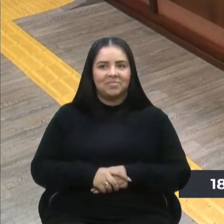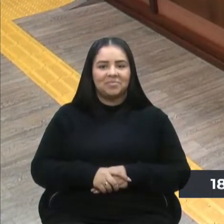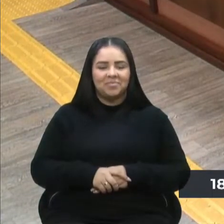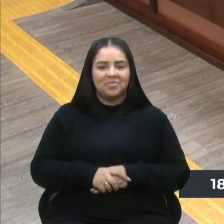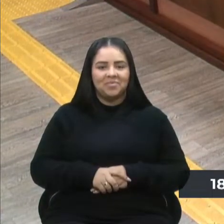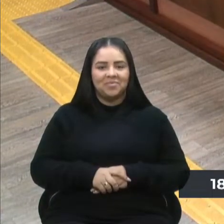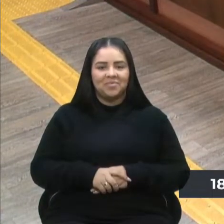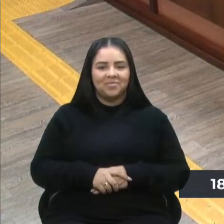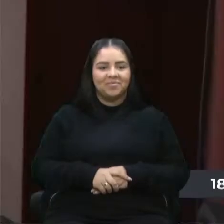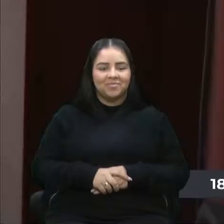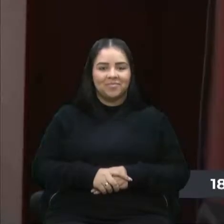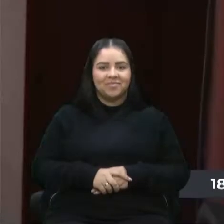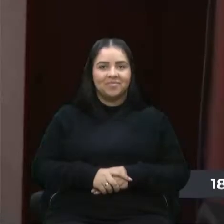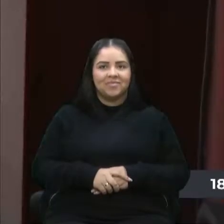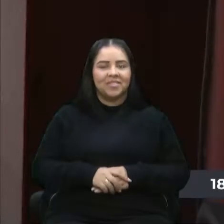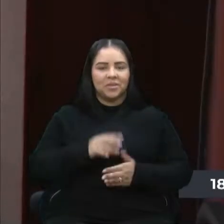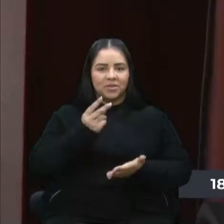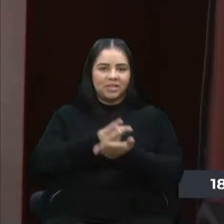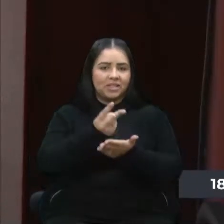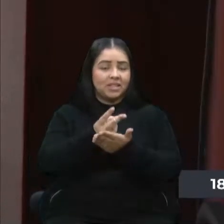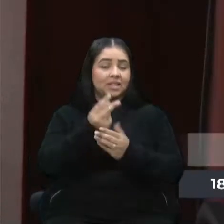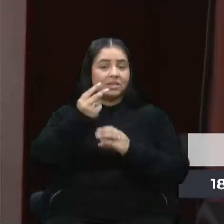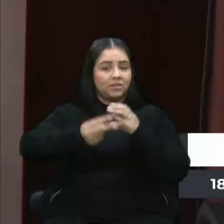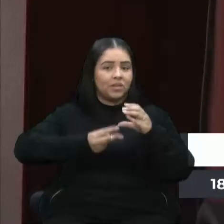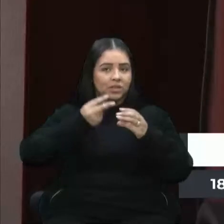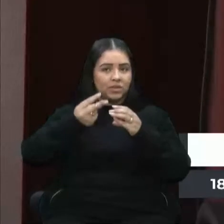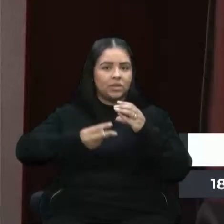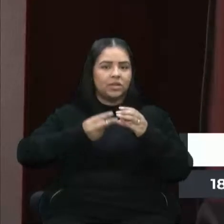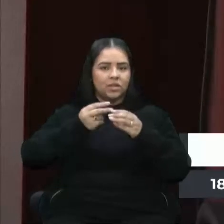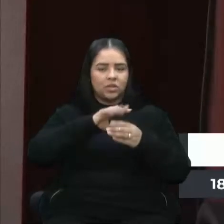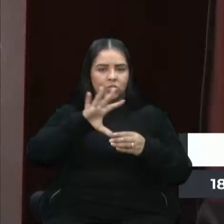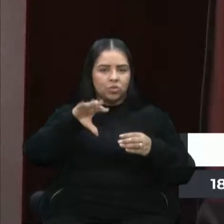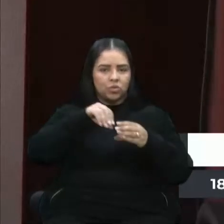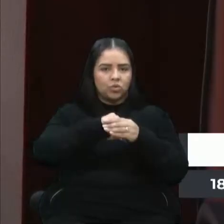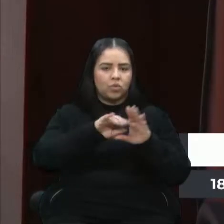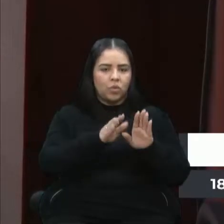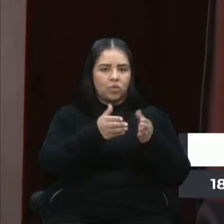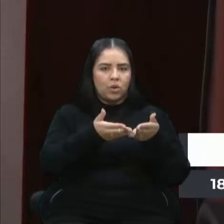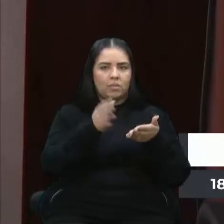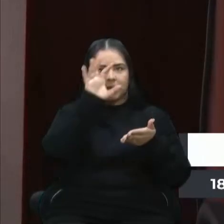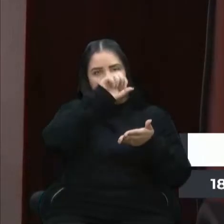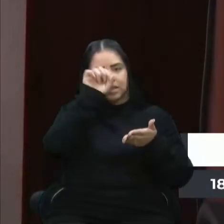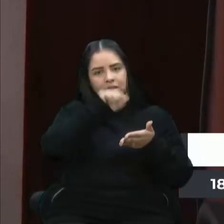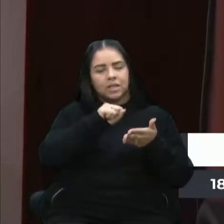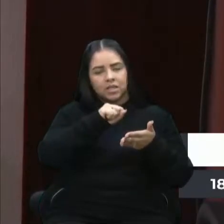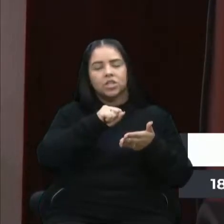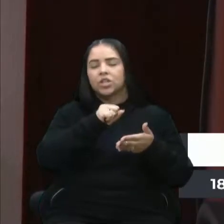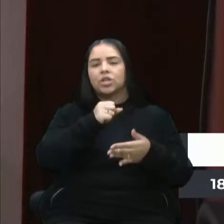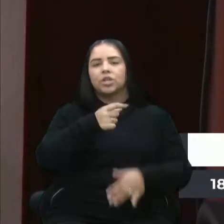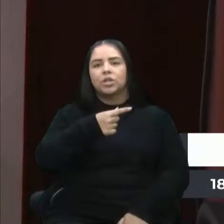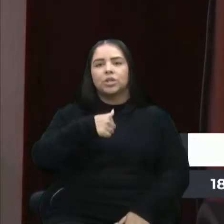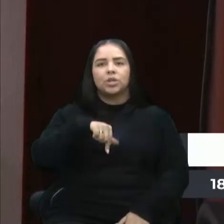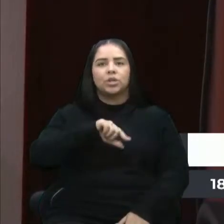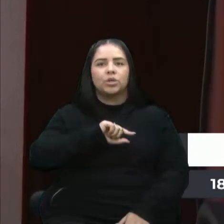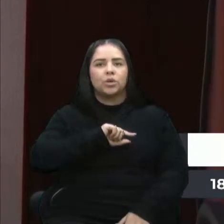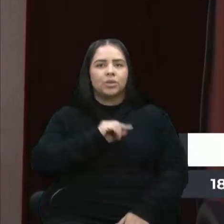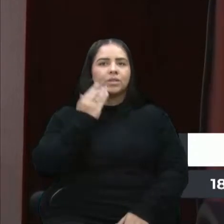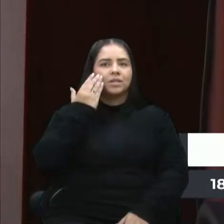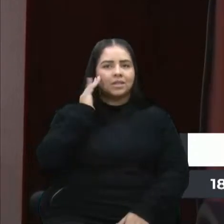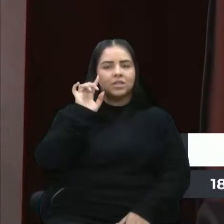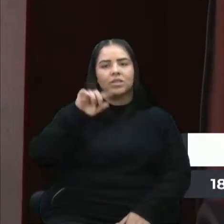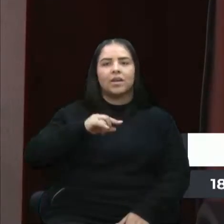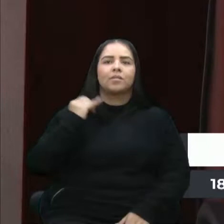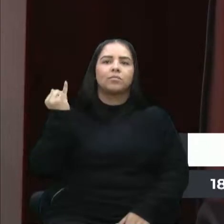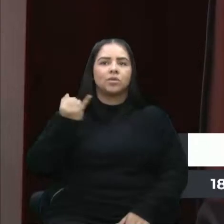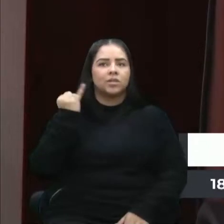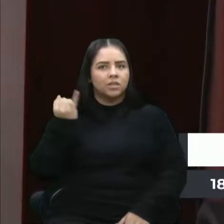Bom, então, seguindo, né? A Câmara de Vereadores passou a integrar o Fórum de Aprendizagem, né? E a gente entende que é